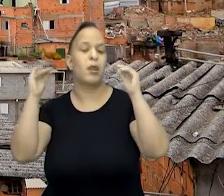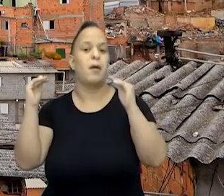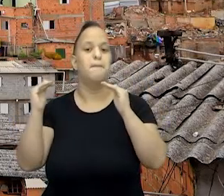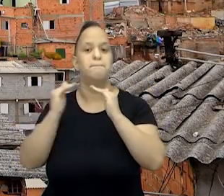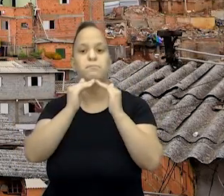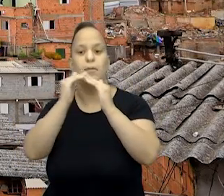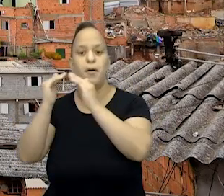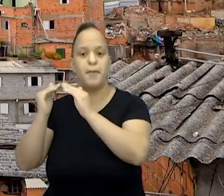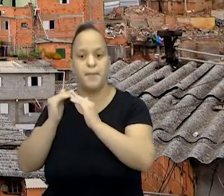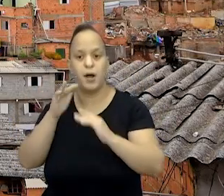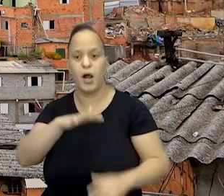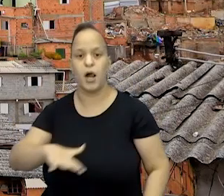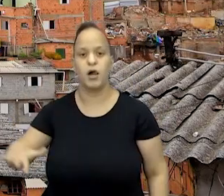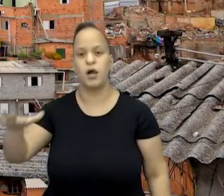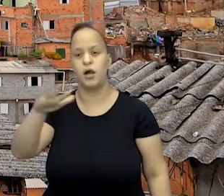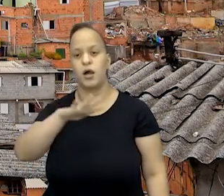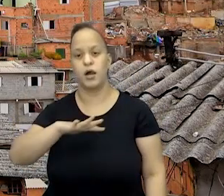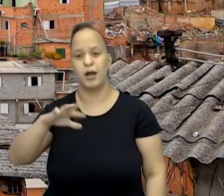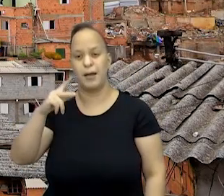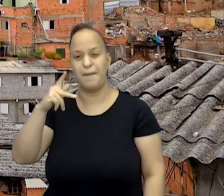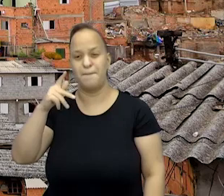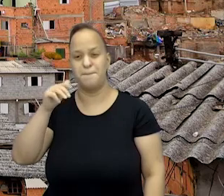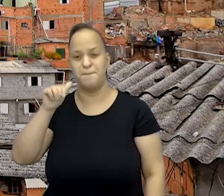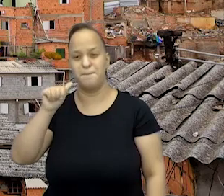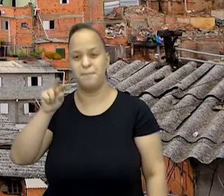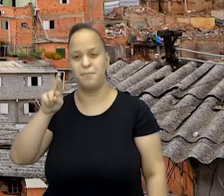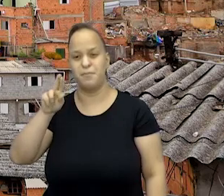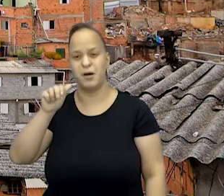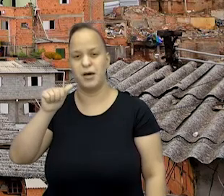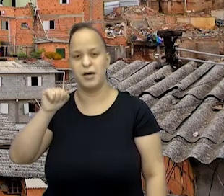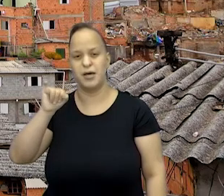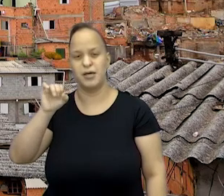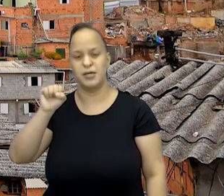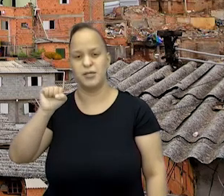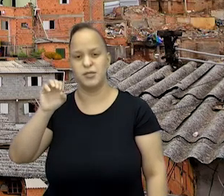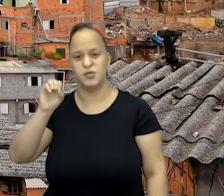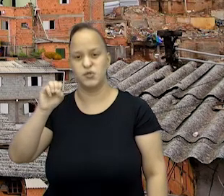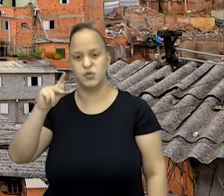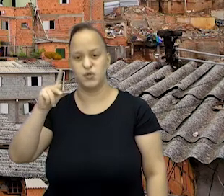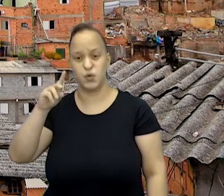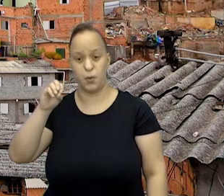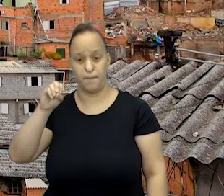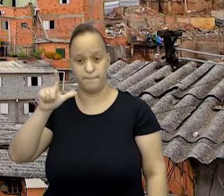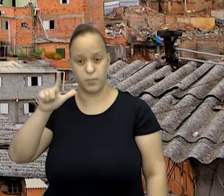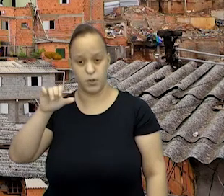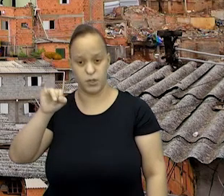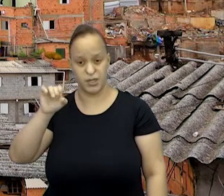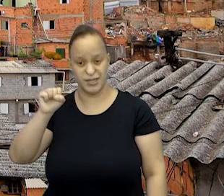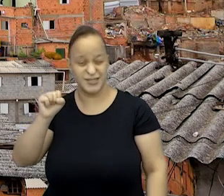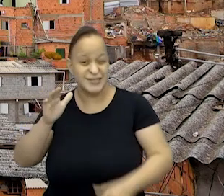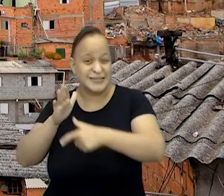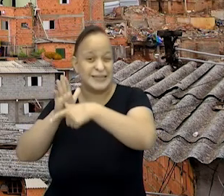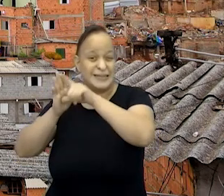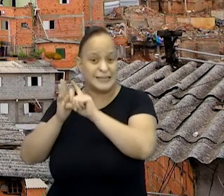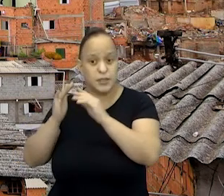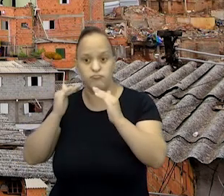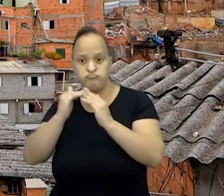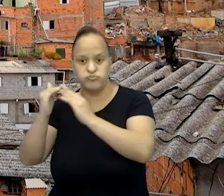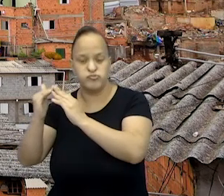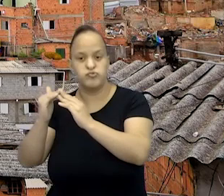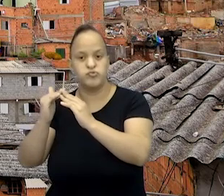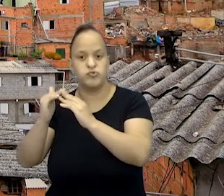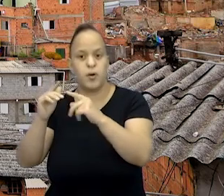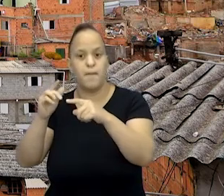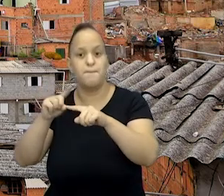Paraisópolis, que era aí, no caso, a gente chamava de favela, hoje é um bairro, tá? Então nós vamos falar sobre o bairro